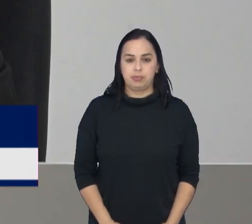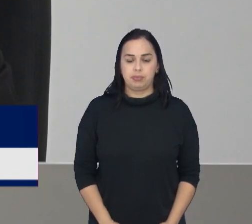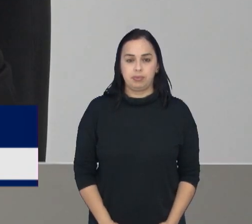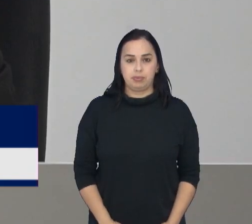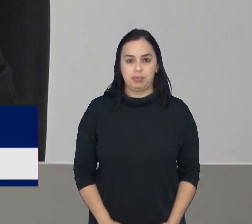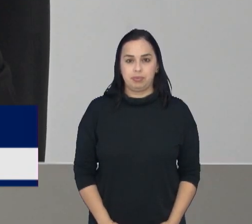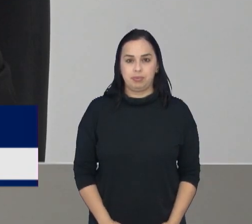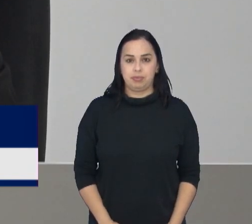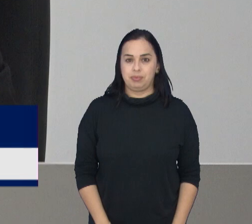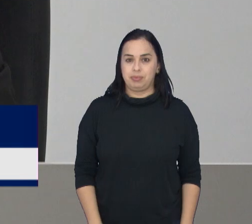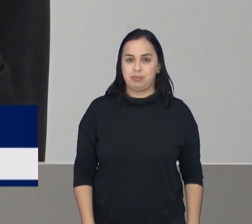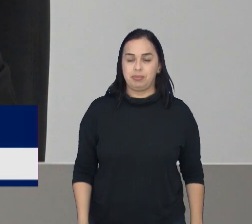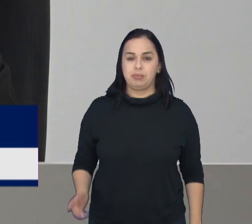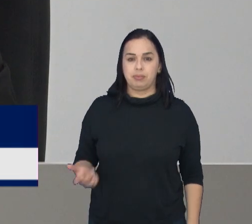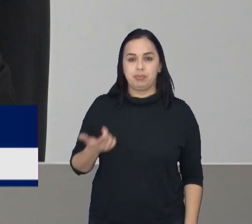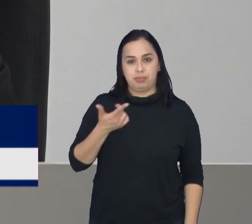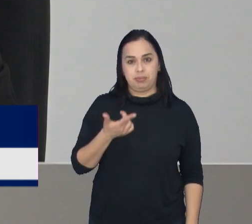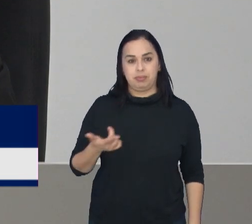Próximo